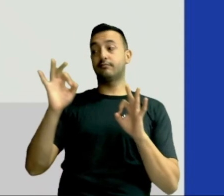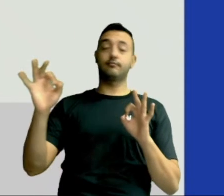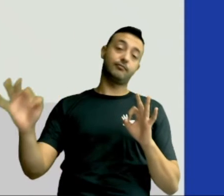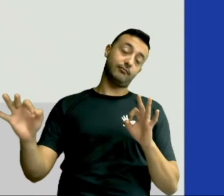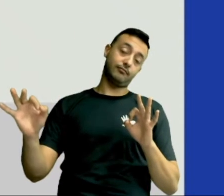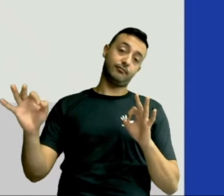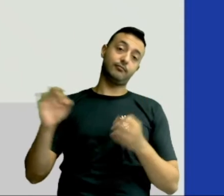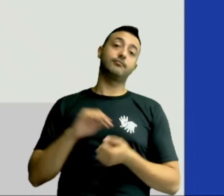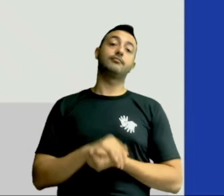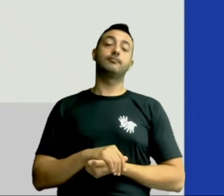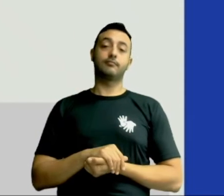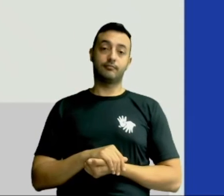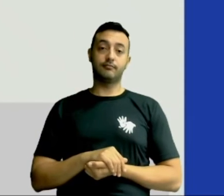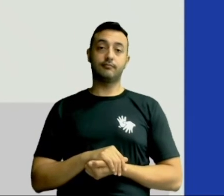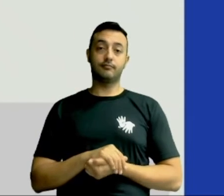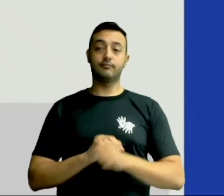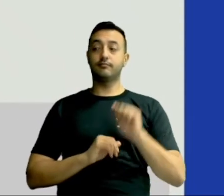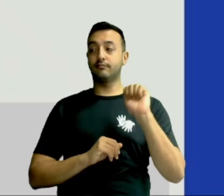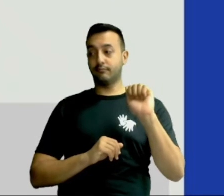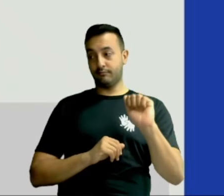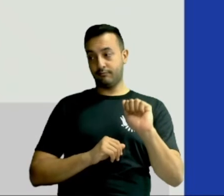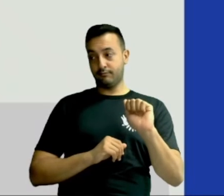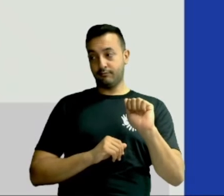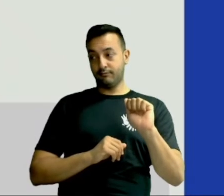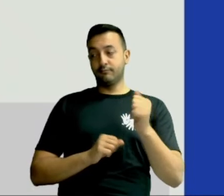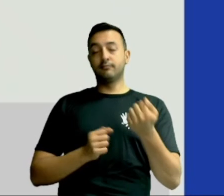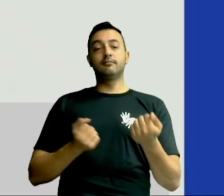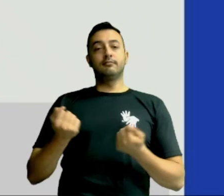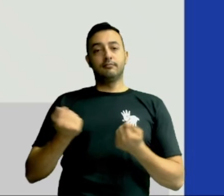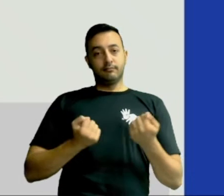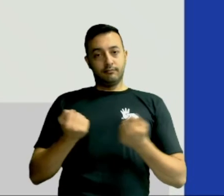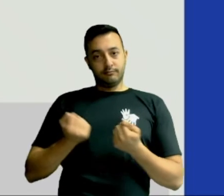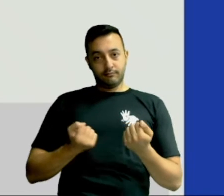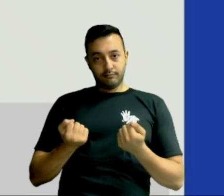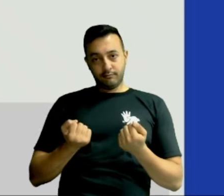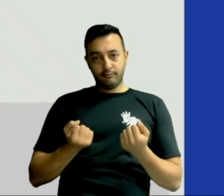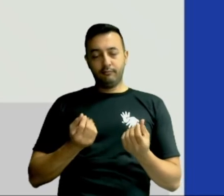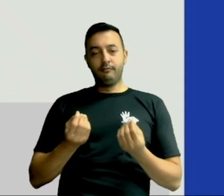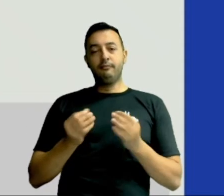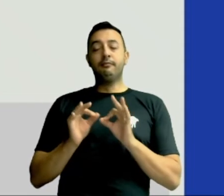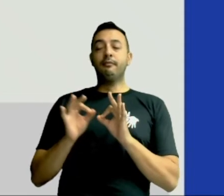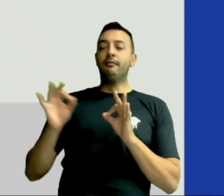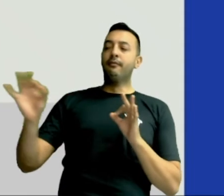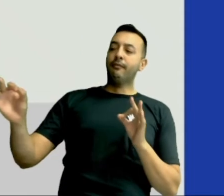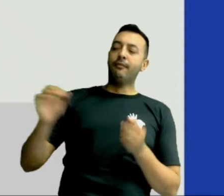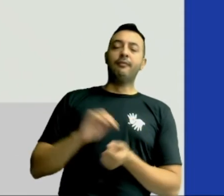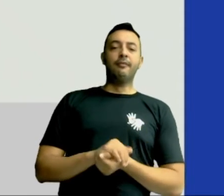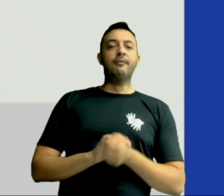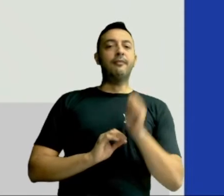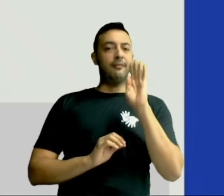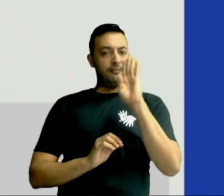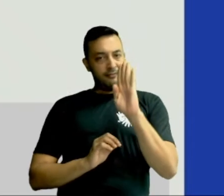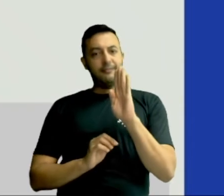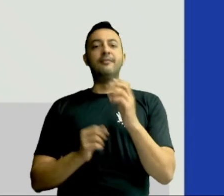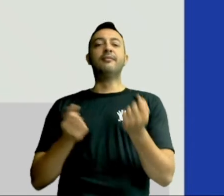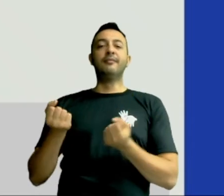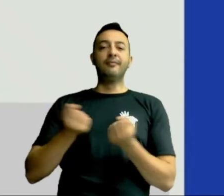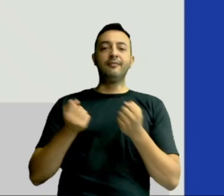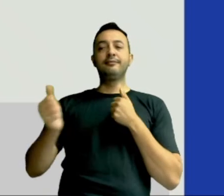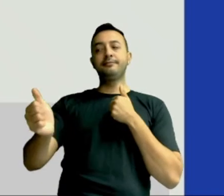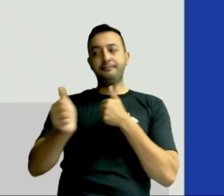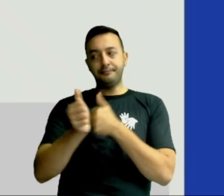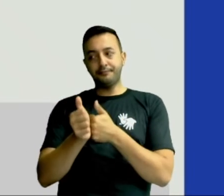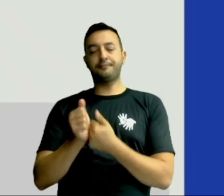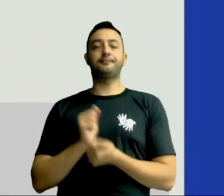do interruptor não entra a tem um lugar o cara está longe na letra b o cá